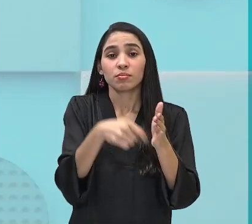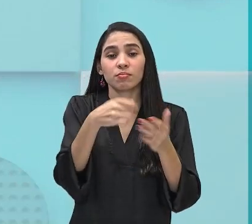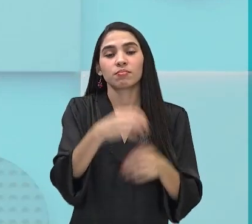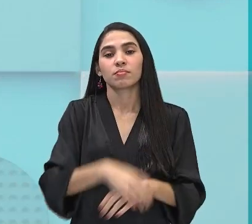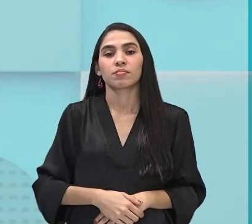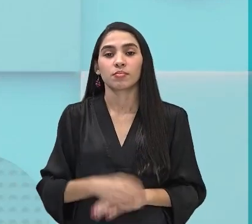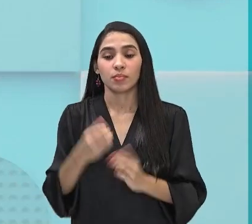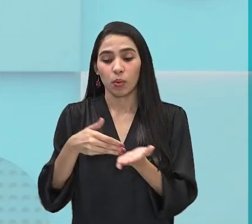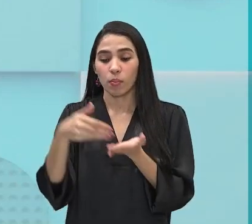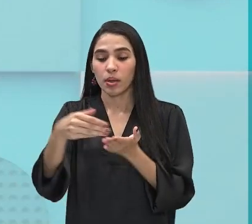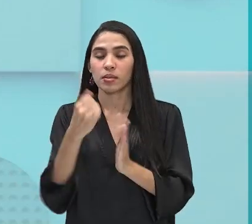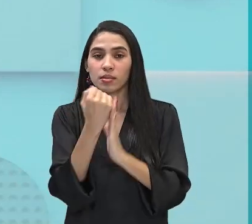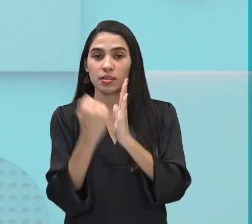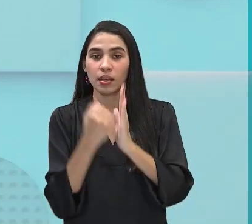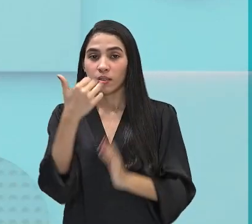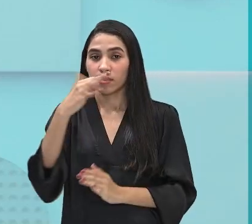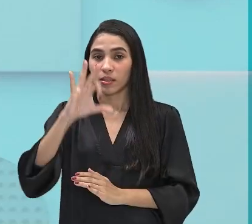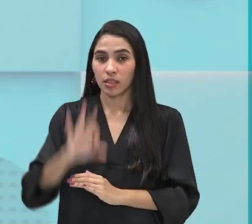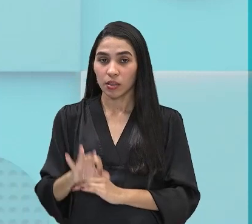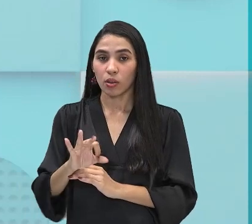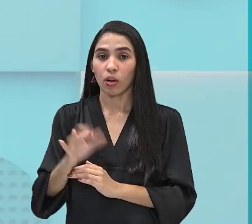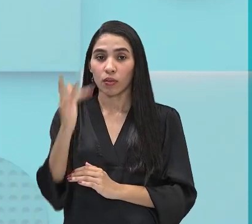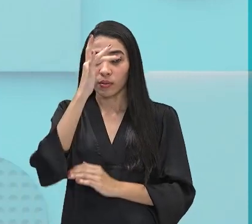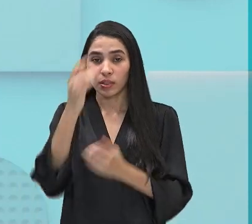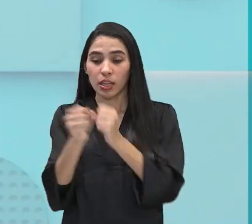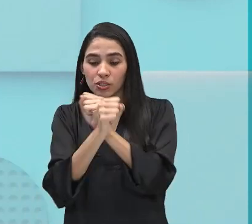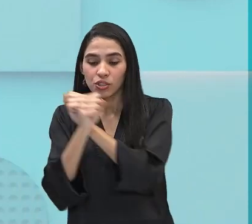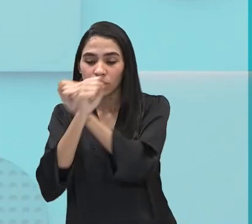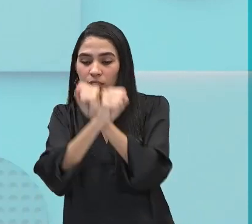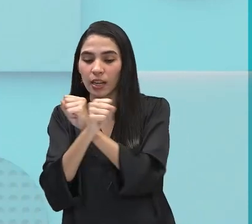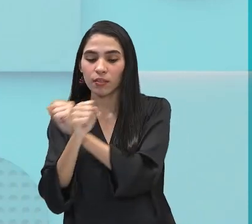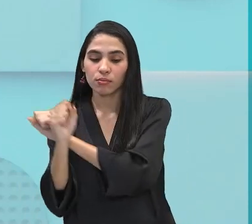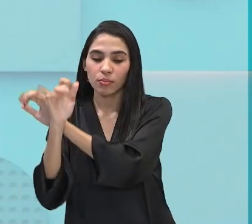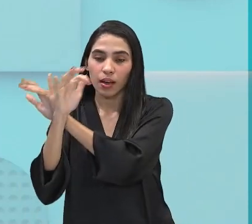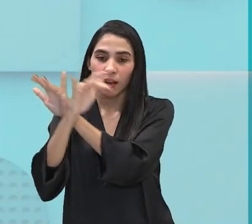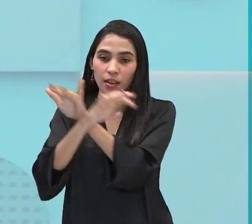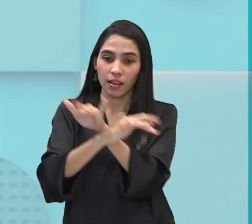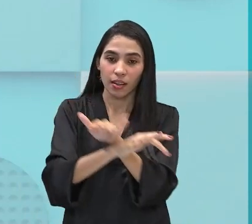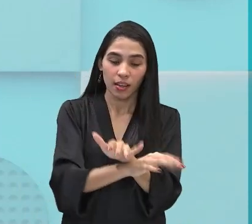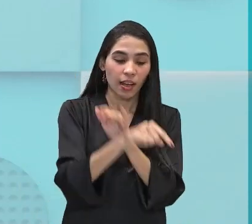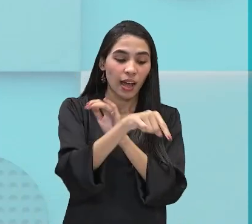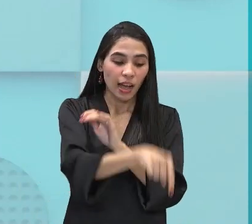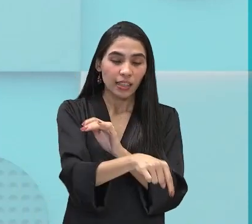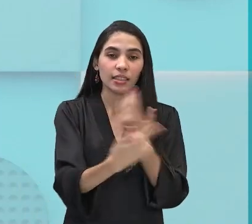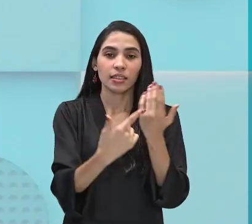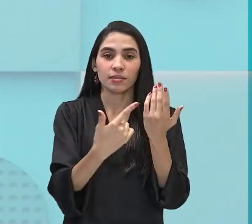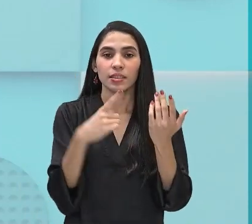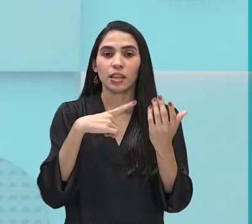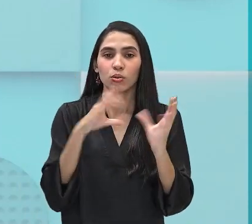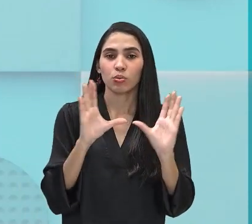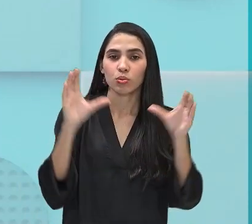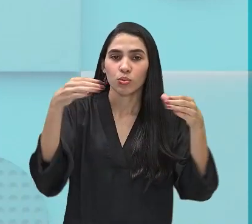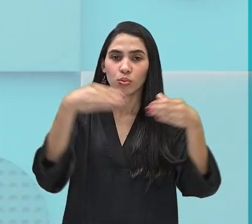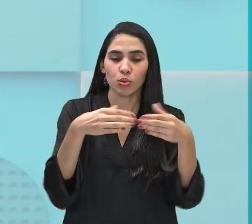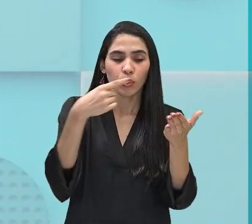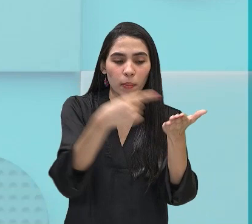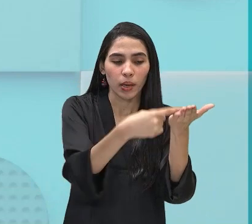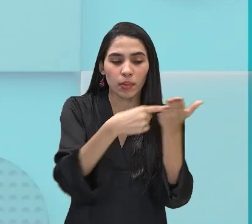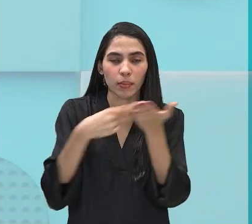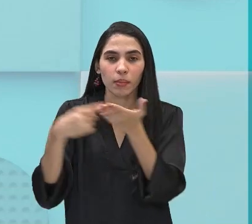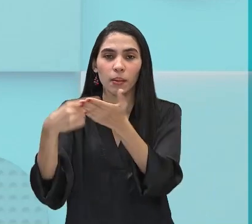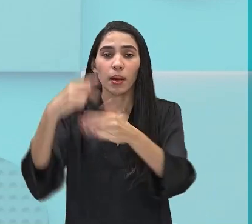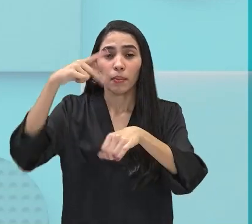do século XIX, quando o tráfico de escravos foi tornado ilegal como parte de um conjunto de acordos